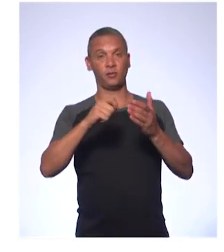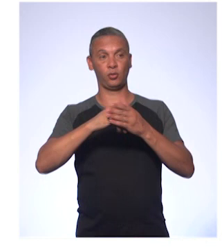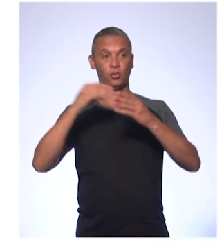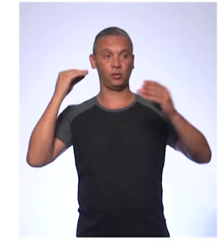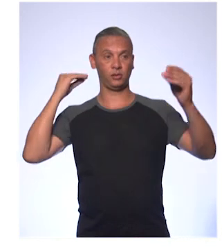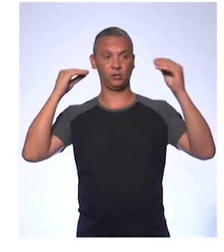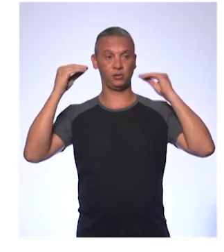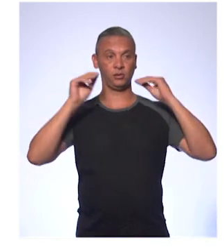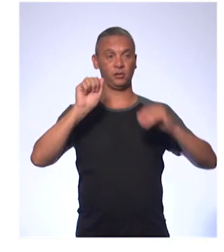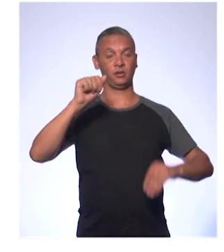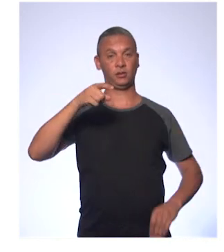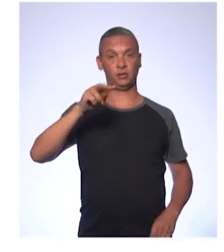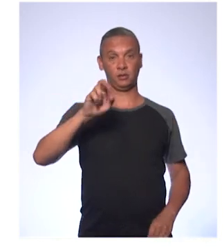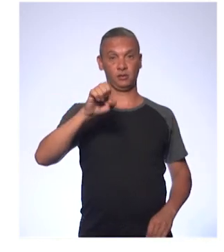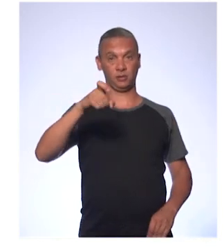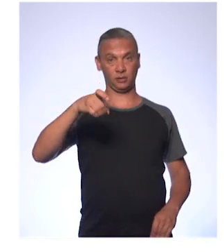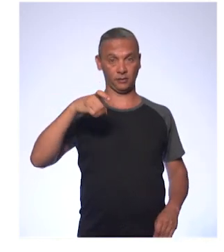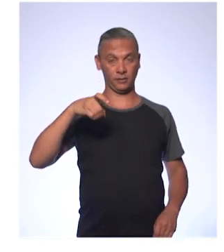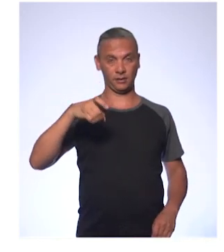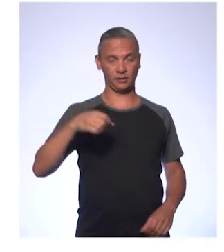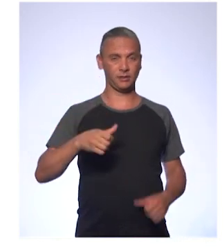Antrix